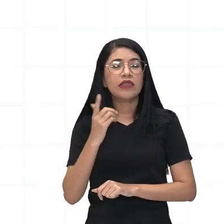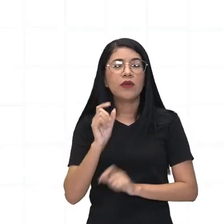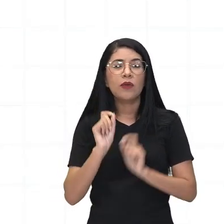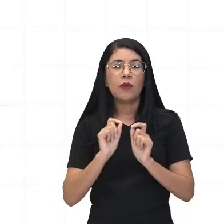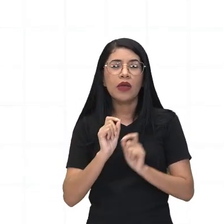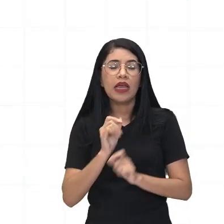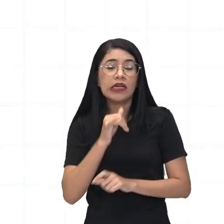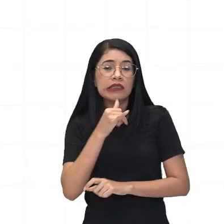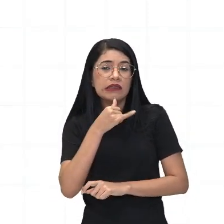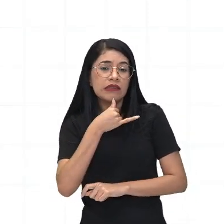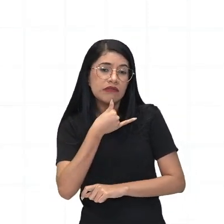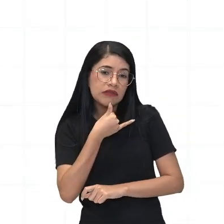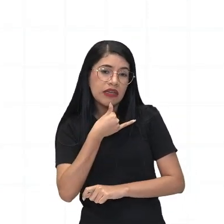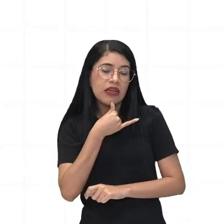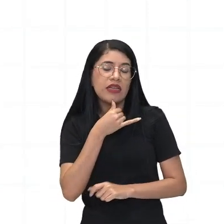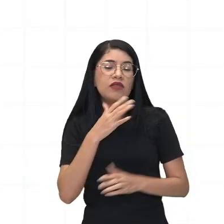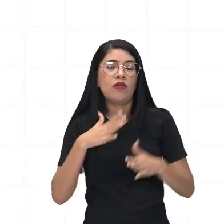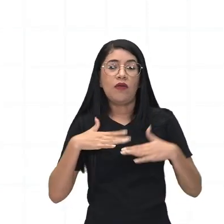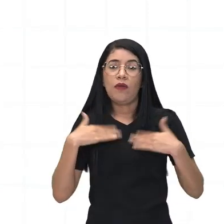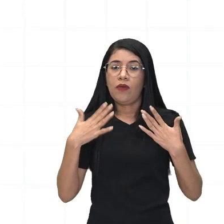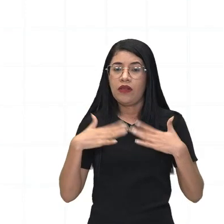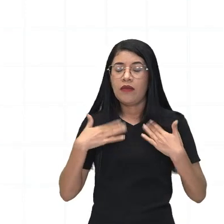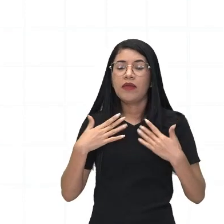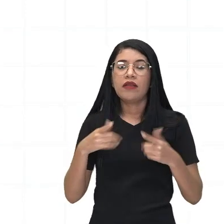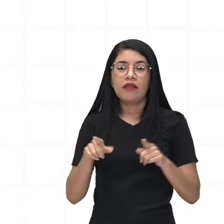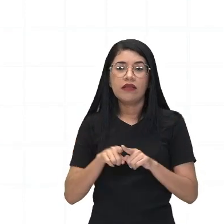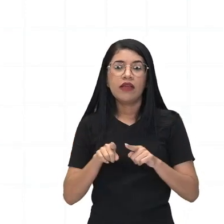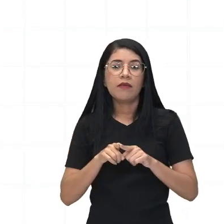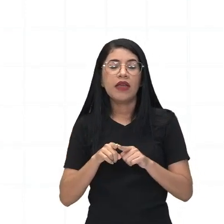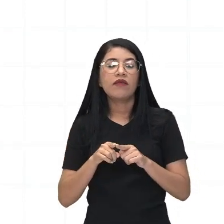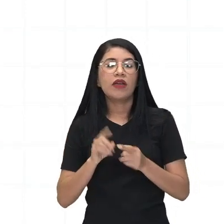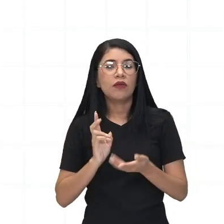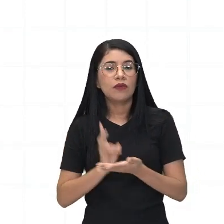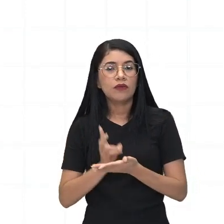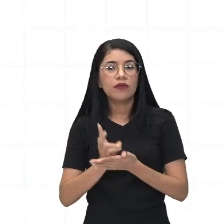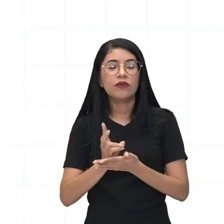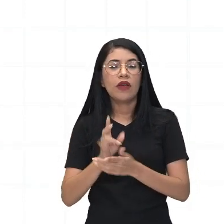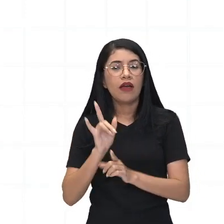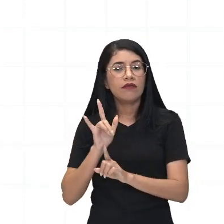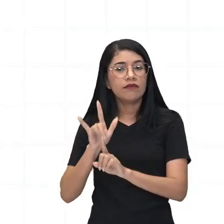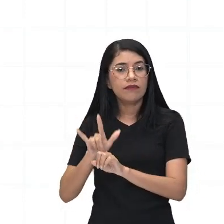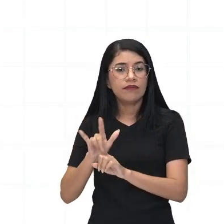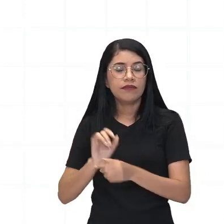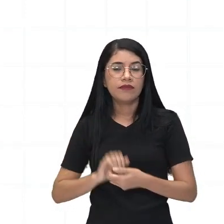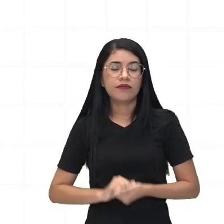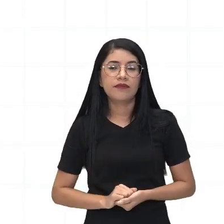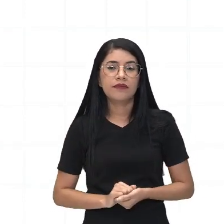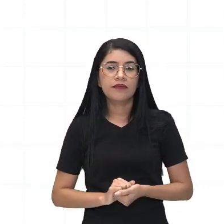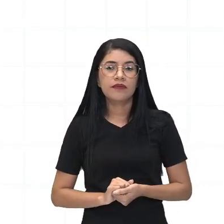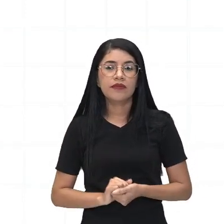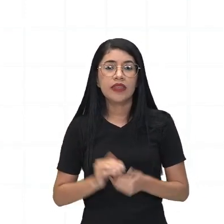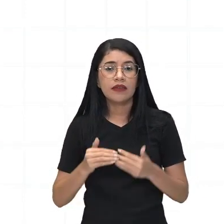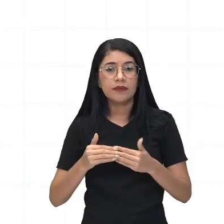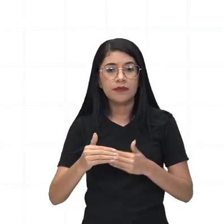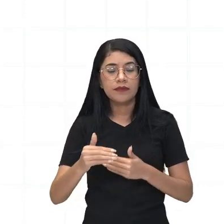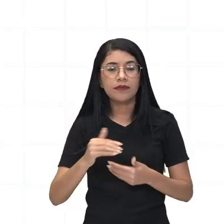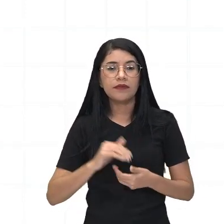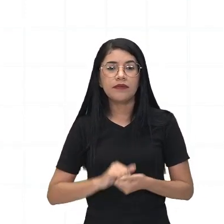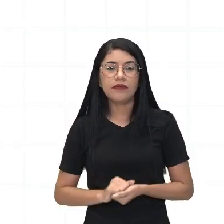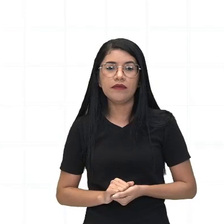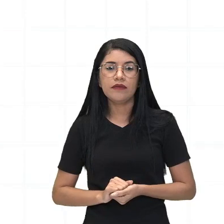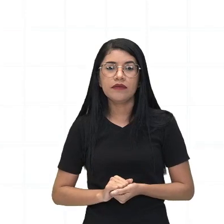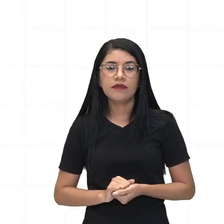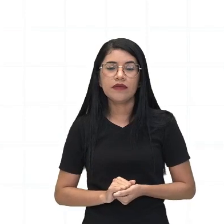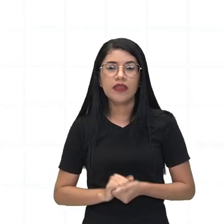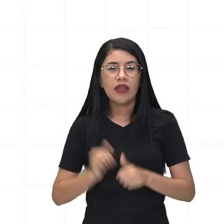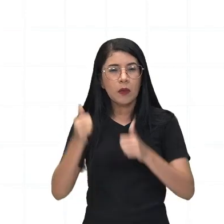de pesar, ou quando acontecerem os momentos de alegria, de contentamento, ok? E aí, seguindo com a leitura da